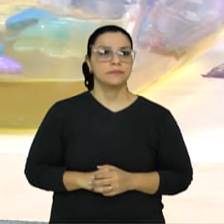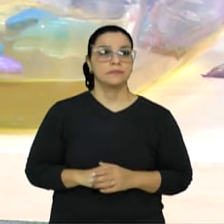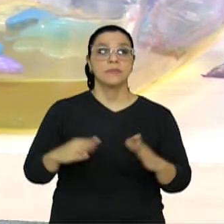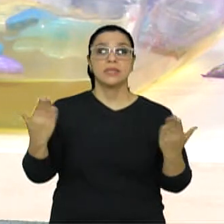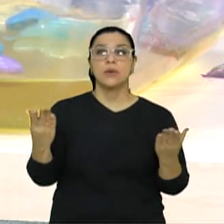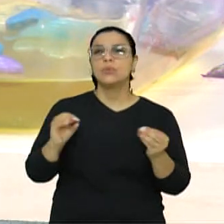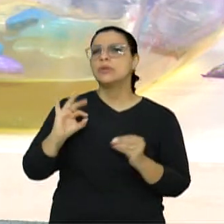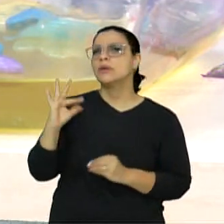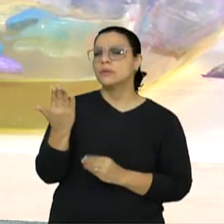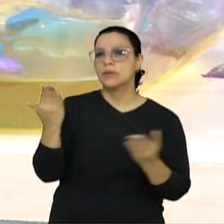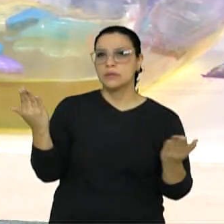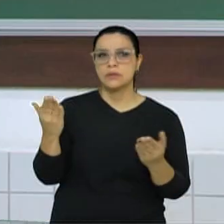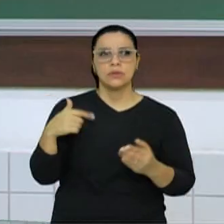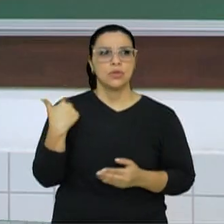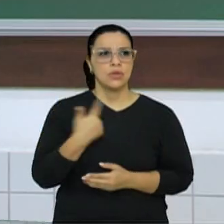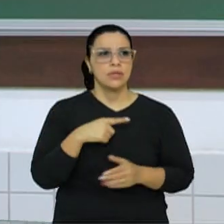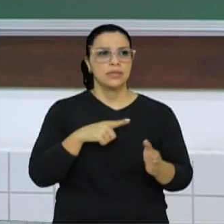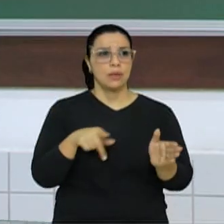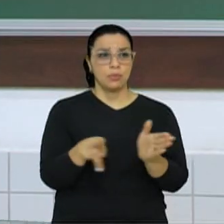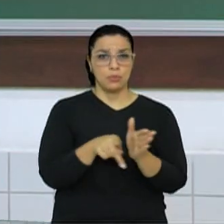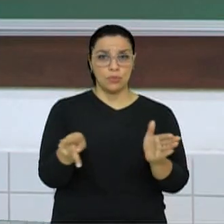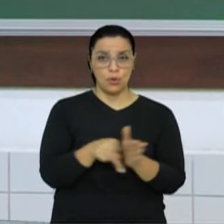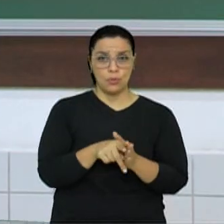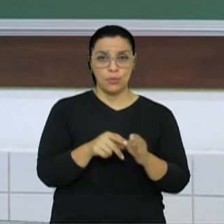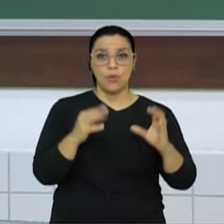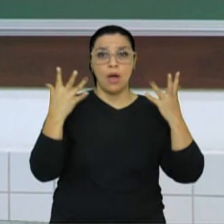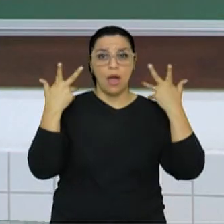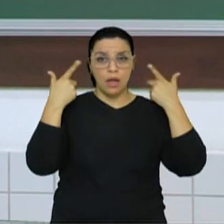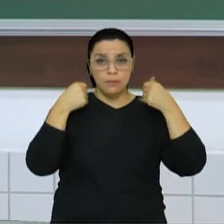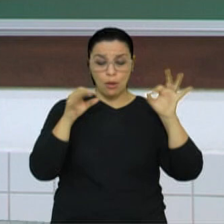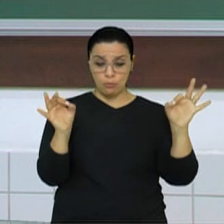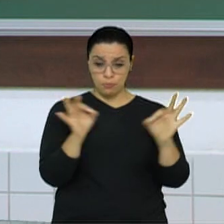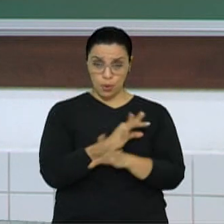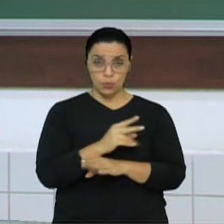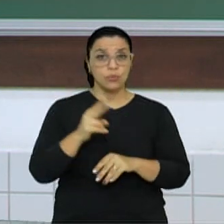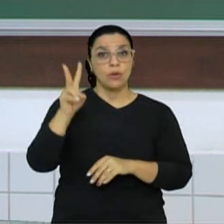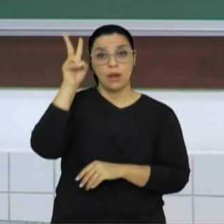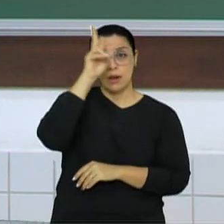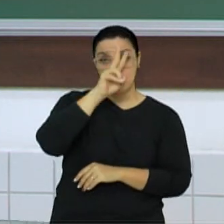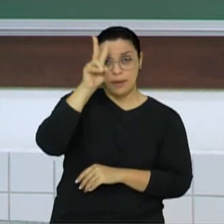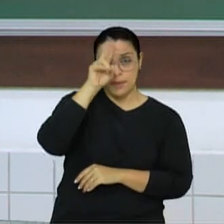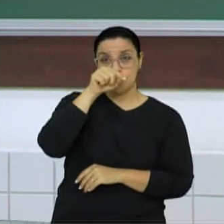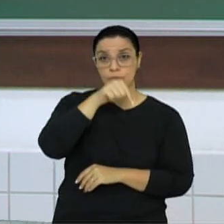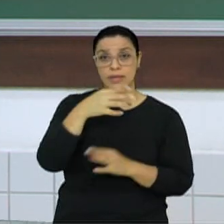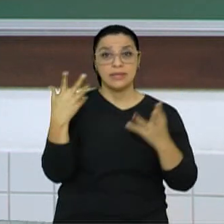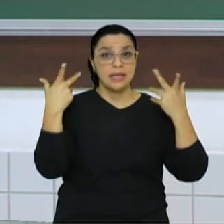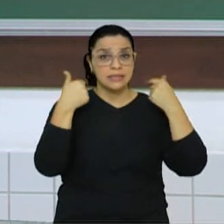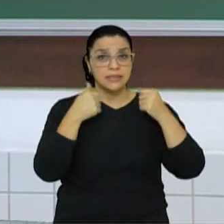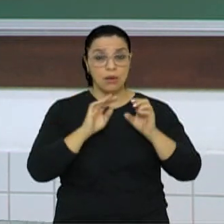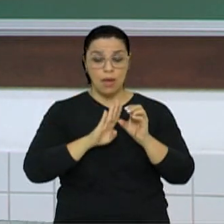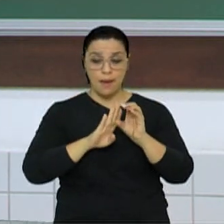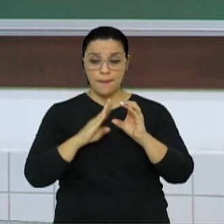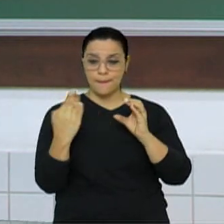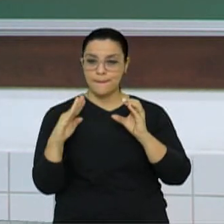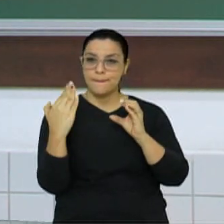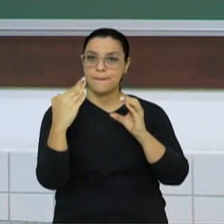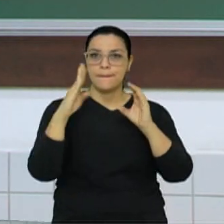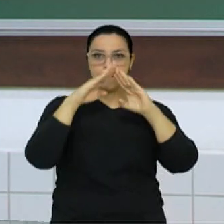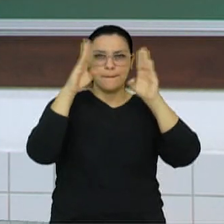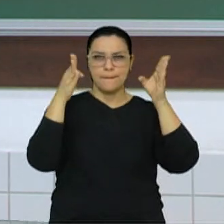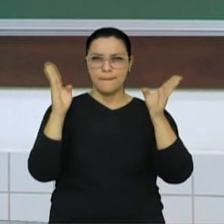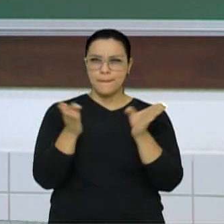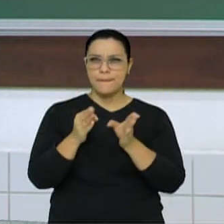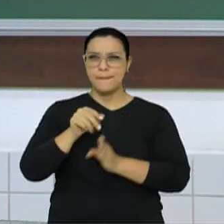Aí o que acontece? Aqui da parte de uma célula animal estaria tudo pronto. Lembrando, essa célula não tem parede celular, essa